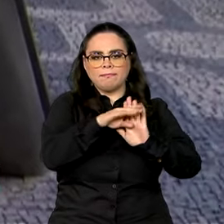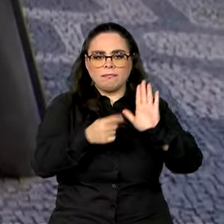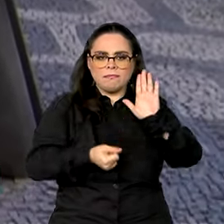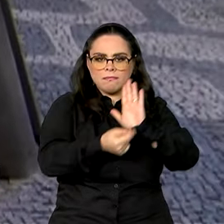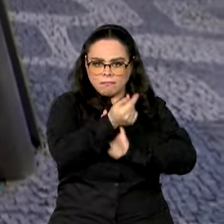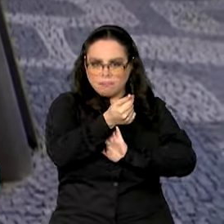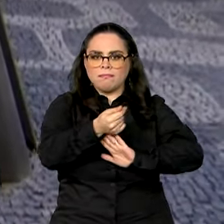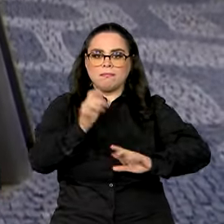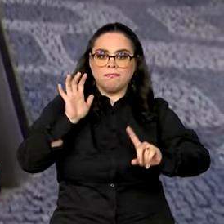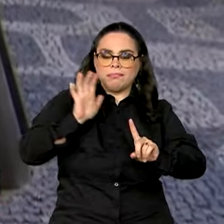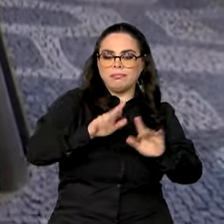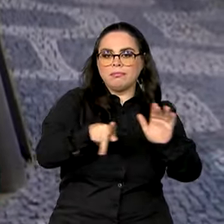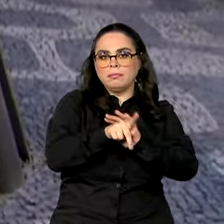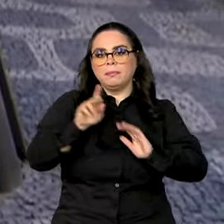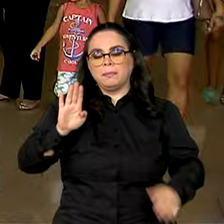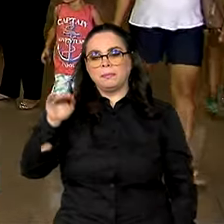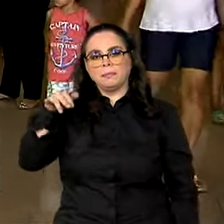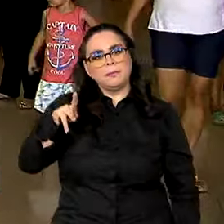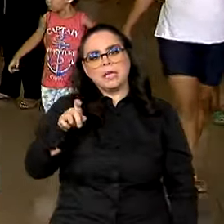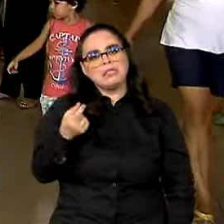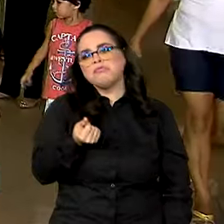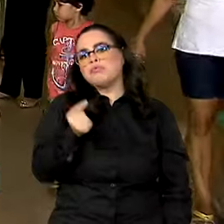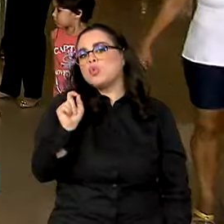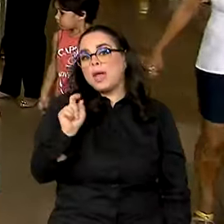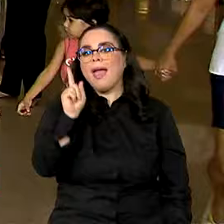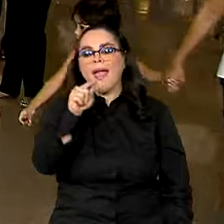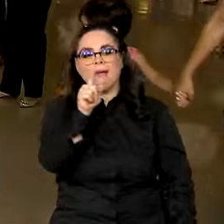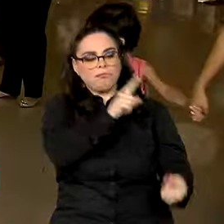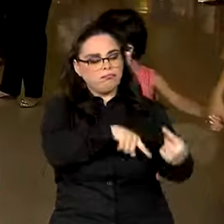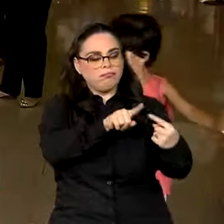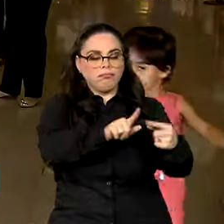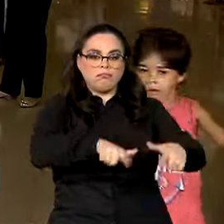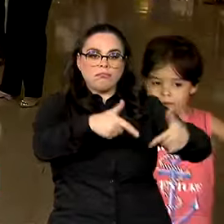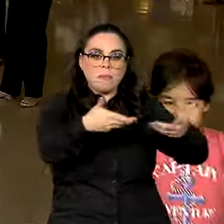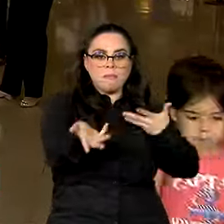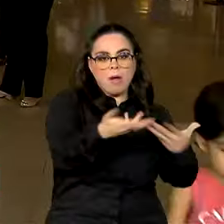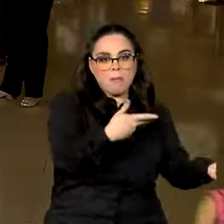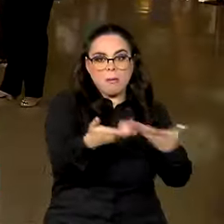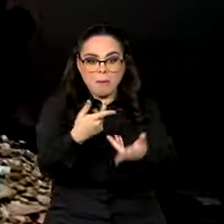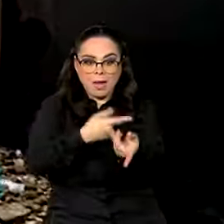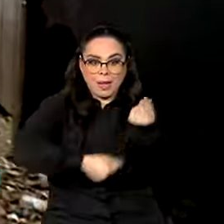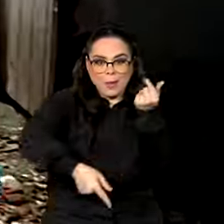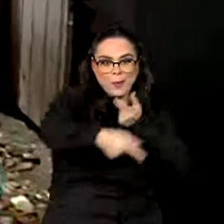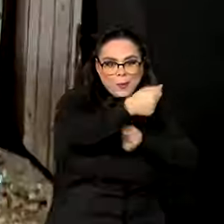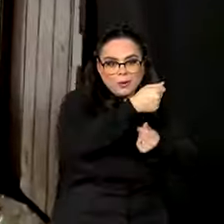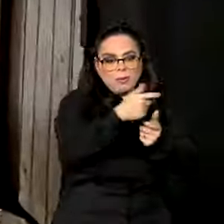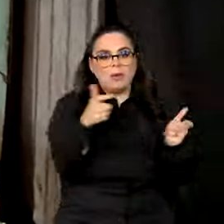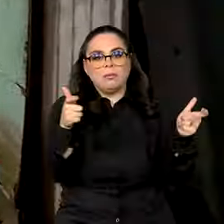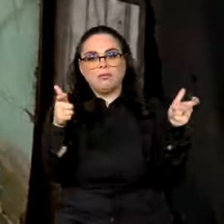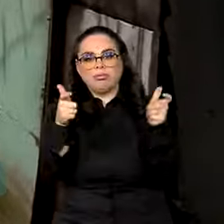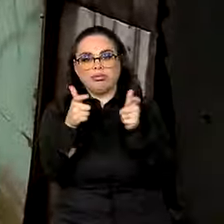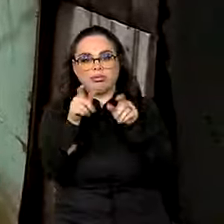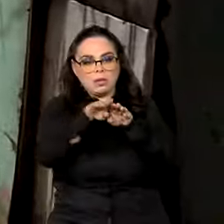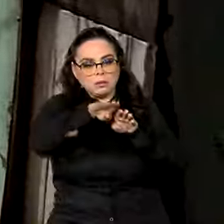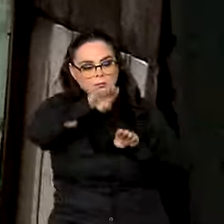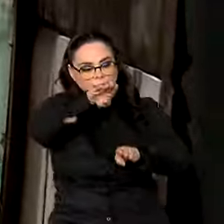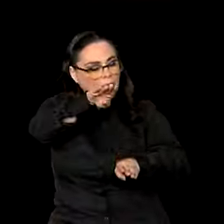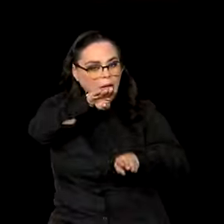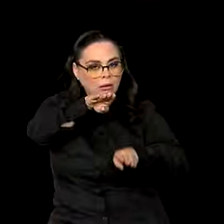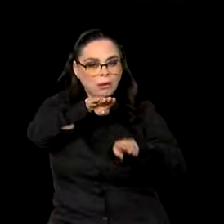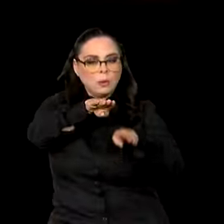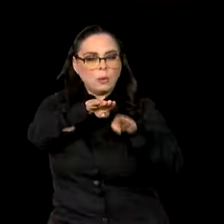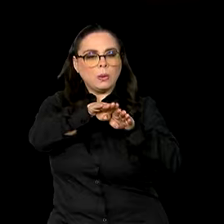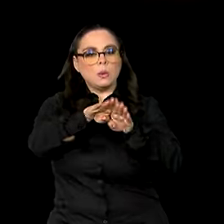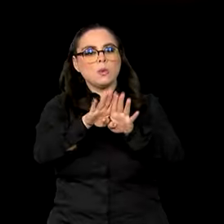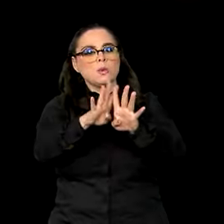do BNDES financia iniciativas com a perspectiva de movimentar a economia, reduzir as desigualdades sociais